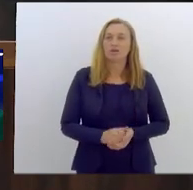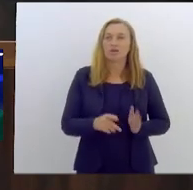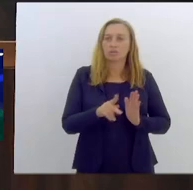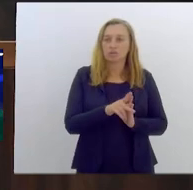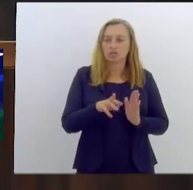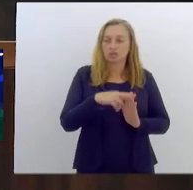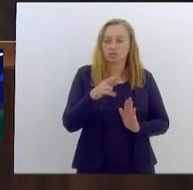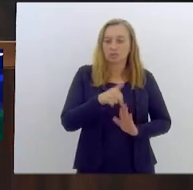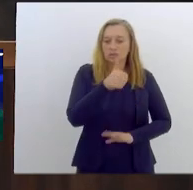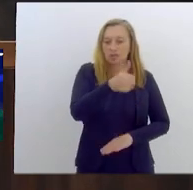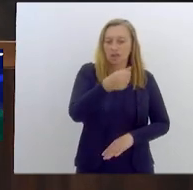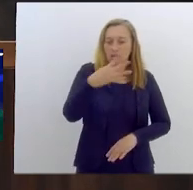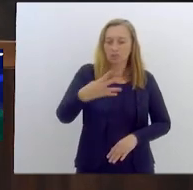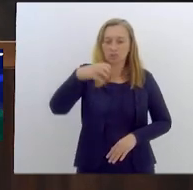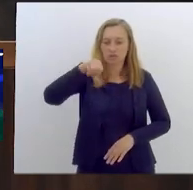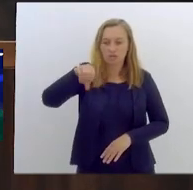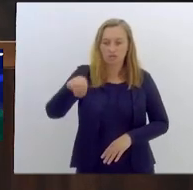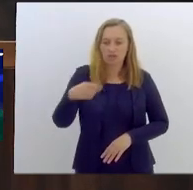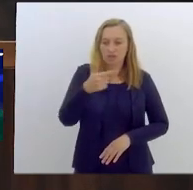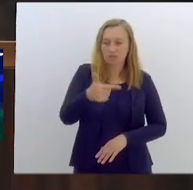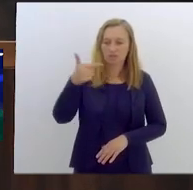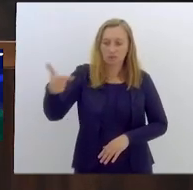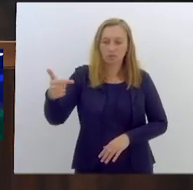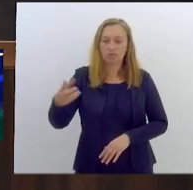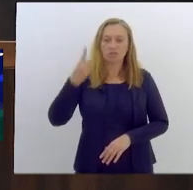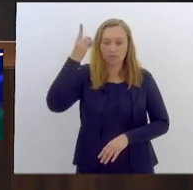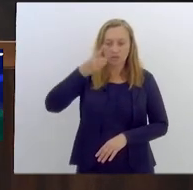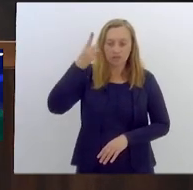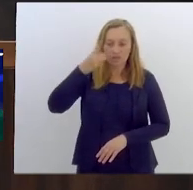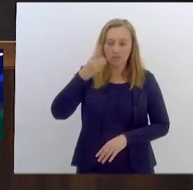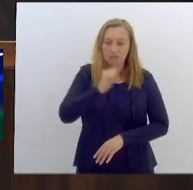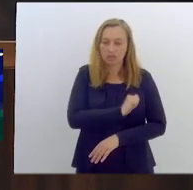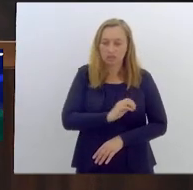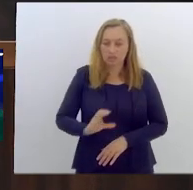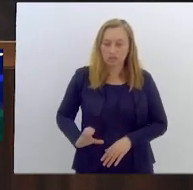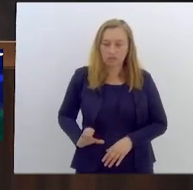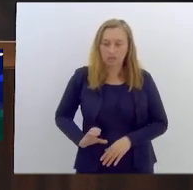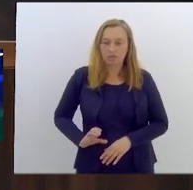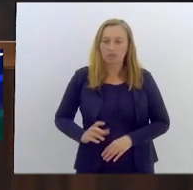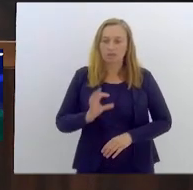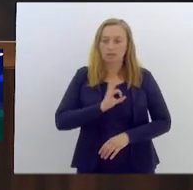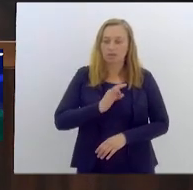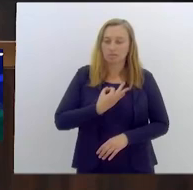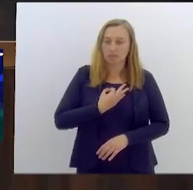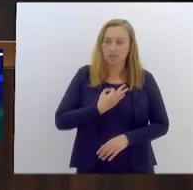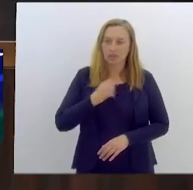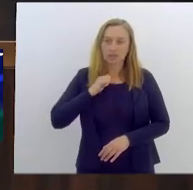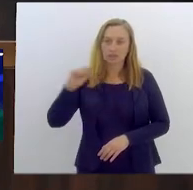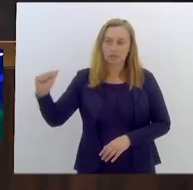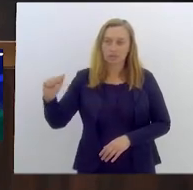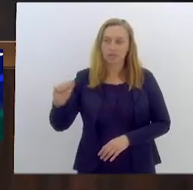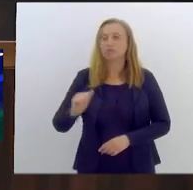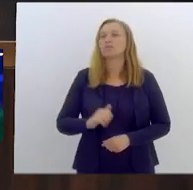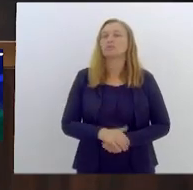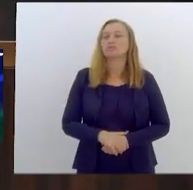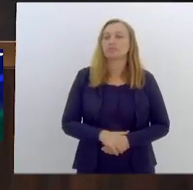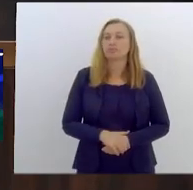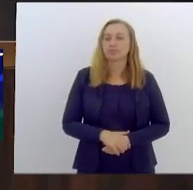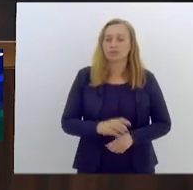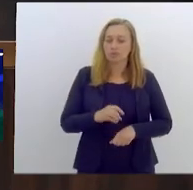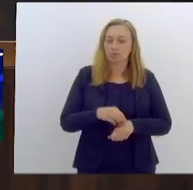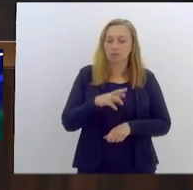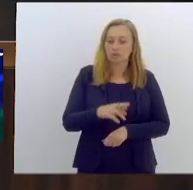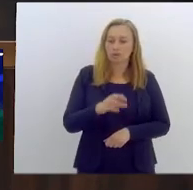Projeto de resolução número 1490, de 22, de autoria do deputado André Ciliano, que concede a medalha Tiradentes, respectivo diploma, ao